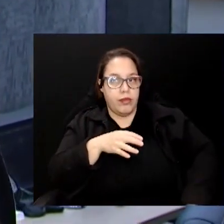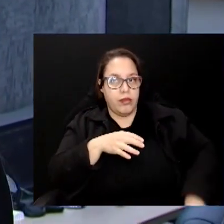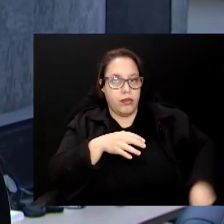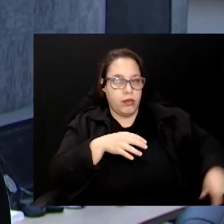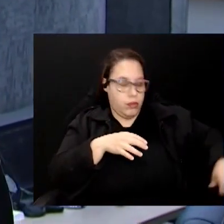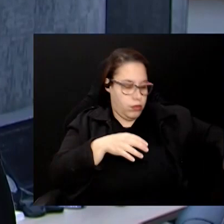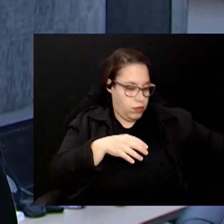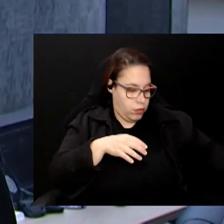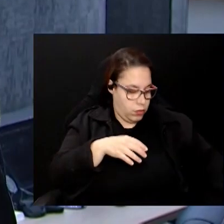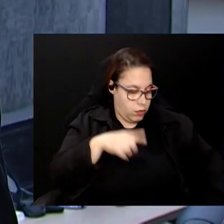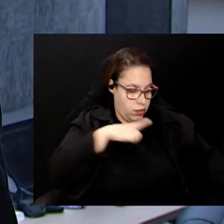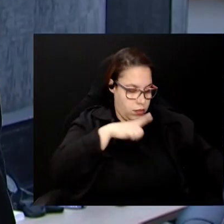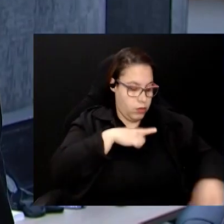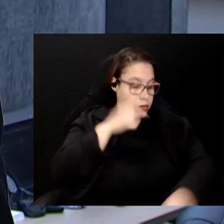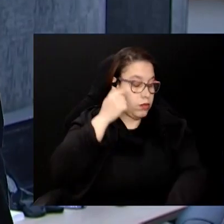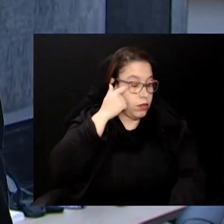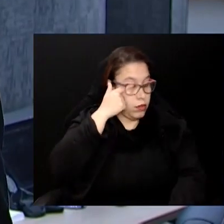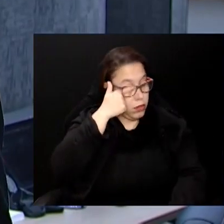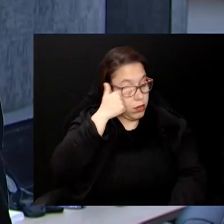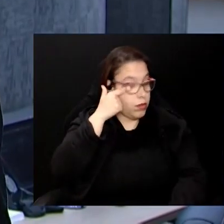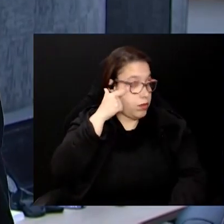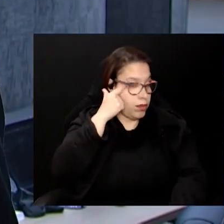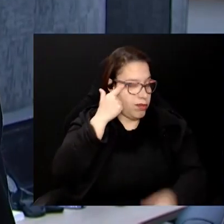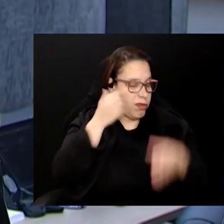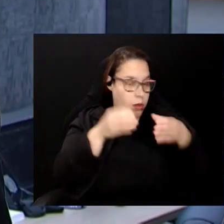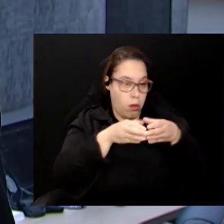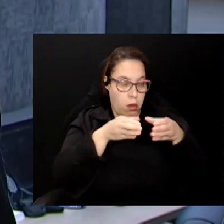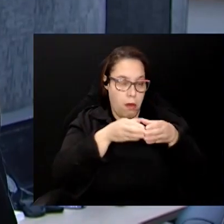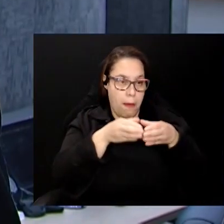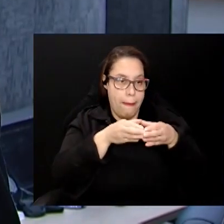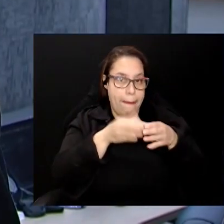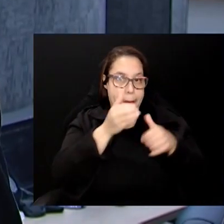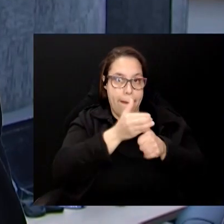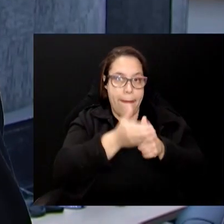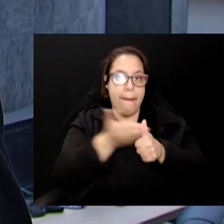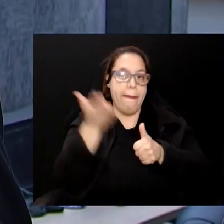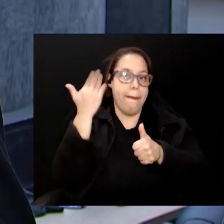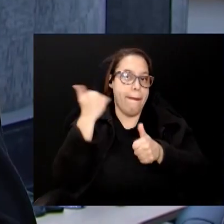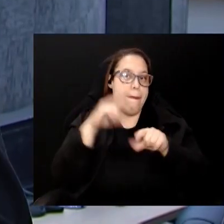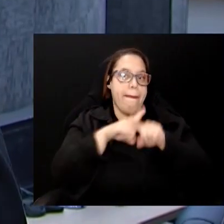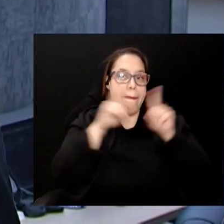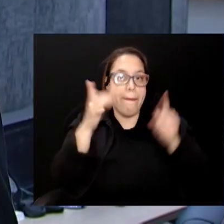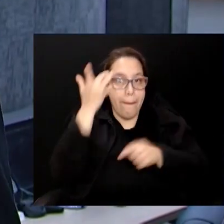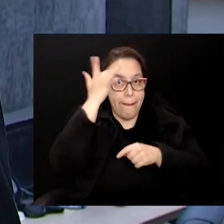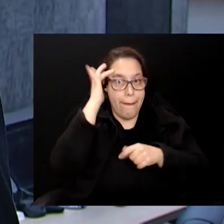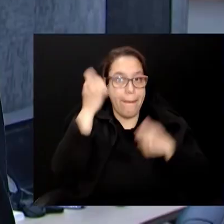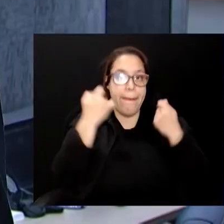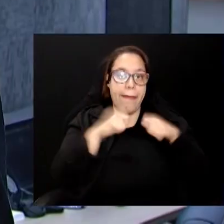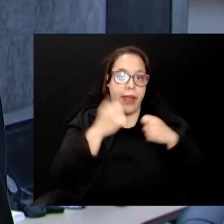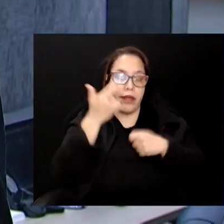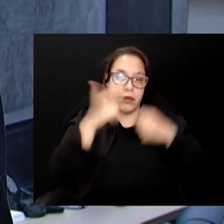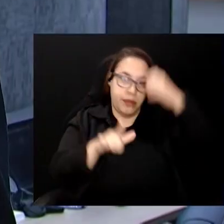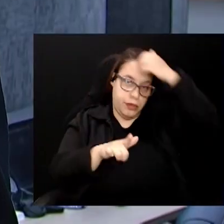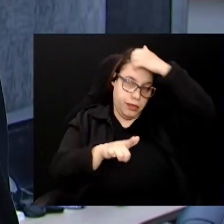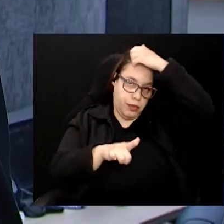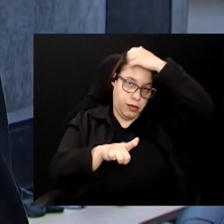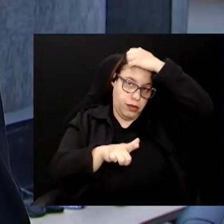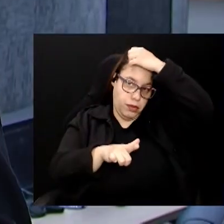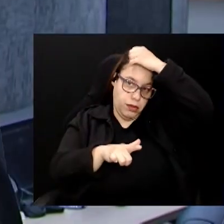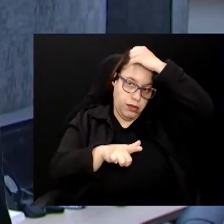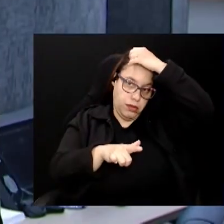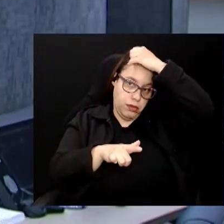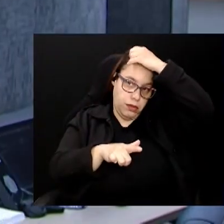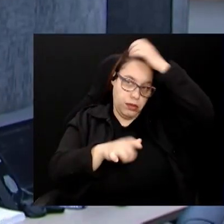nós já tivemos essa comissão aqui na Câmara no mandato anterior, mas eu achei necessário fazer novamente essa comissão para